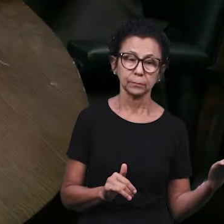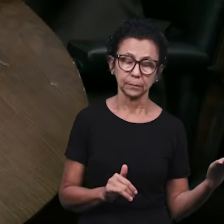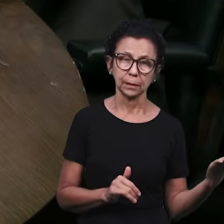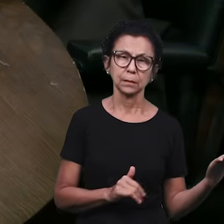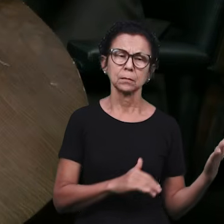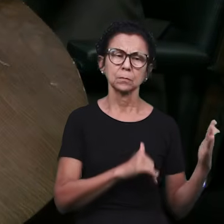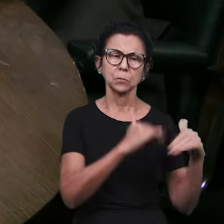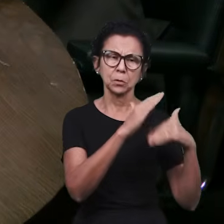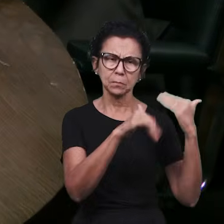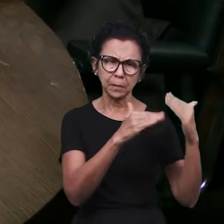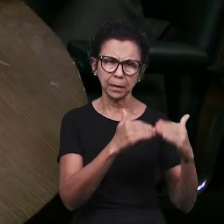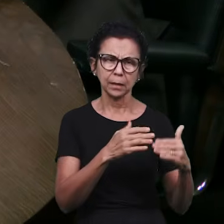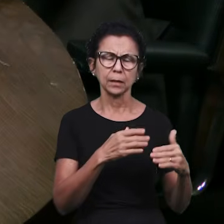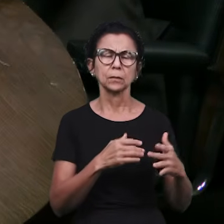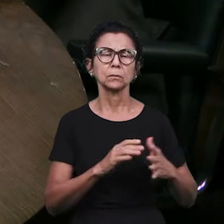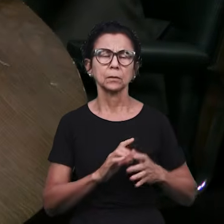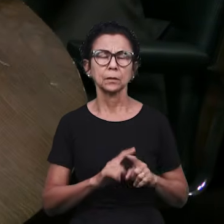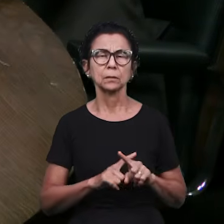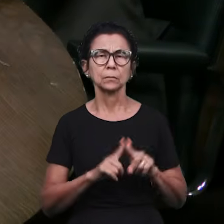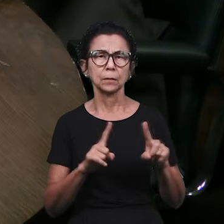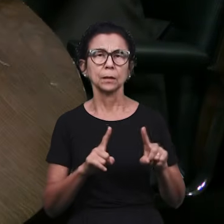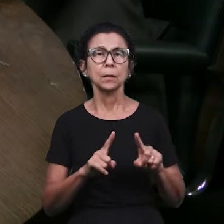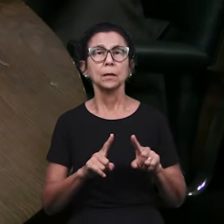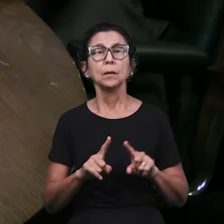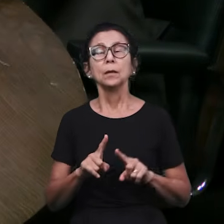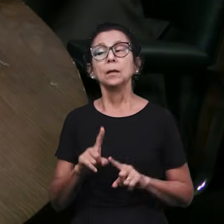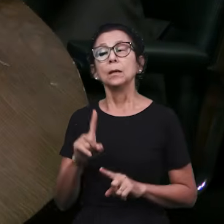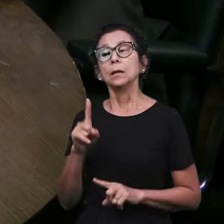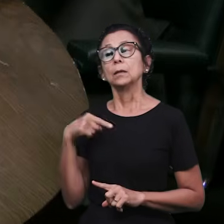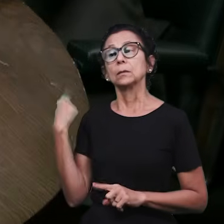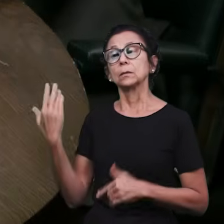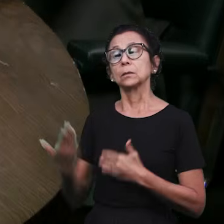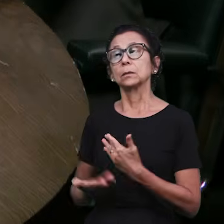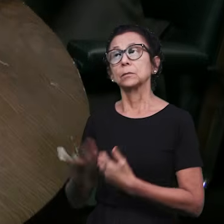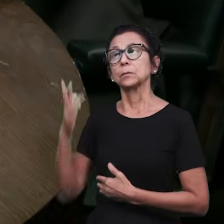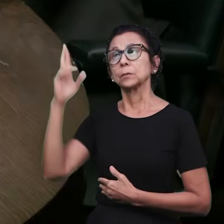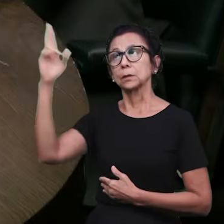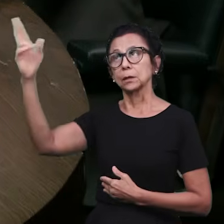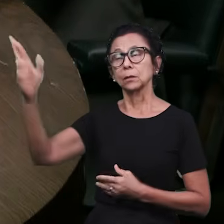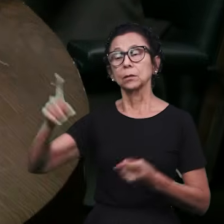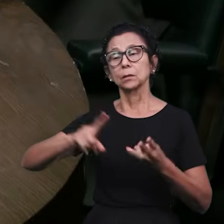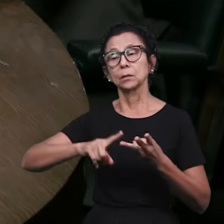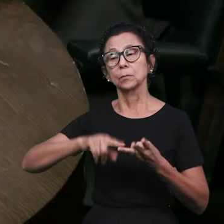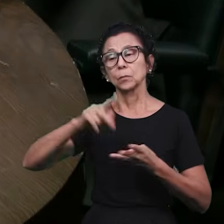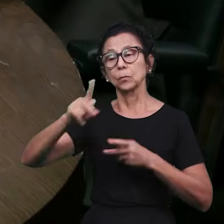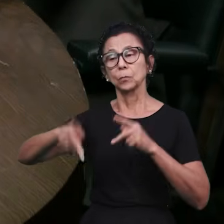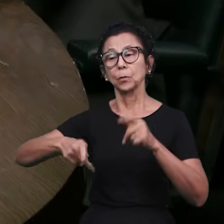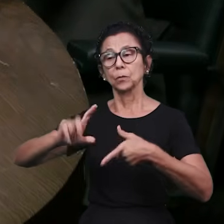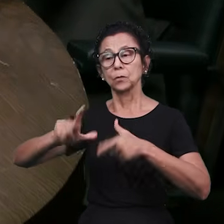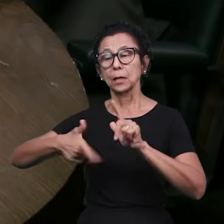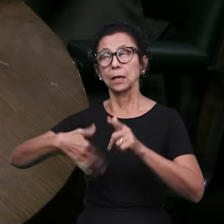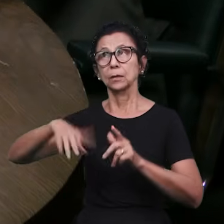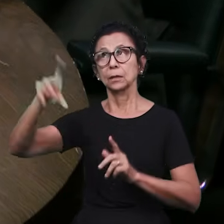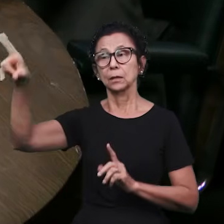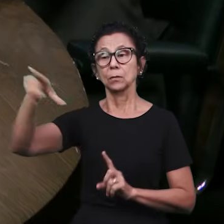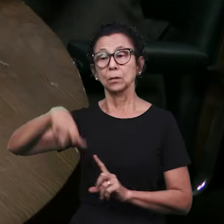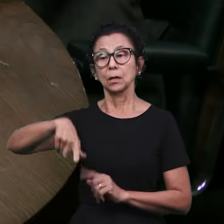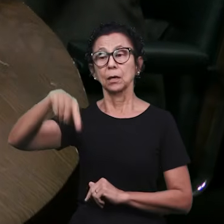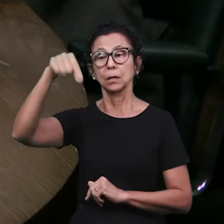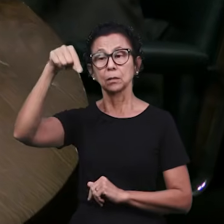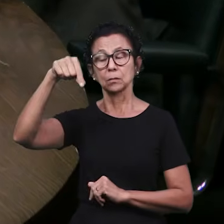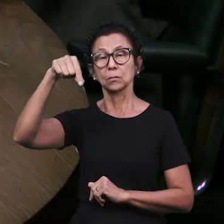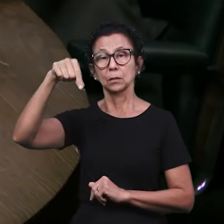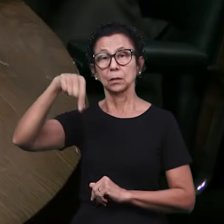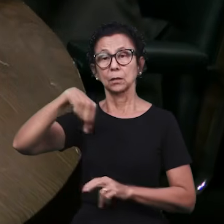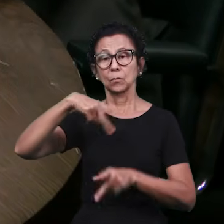outra coisa. Mas para nós, que servimos ao Senhor, e para Israel, que é povo eleito, nós temos que entender que Israel é